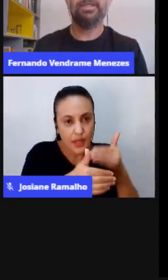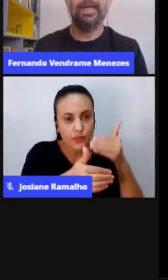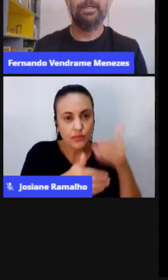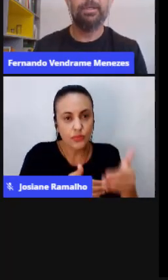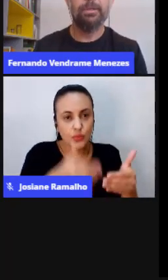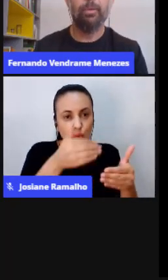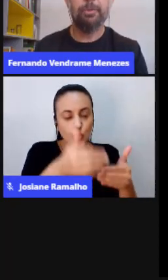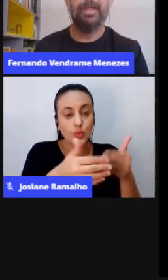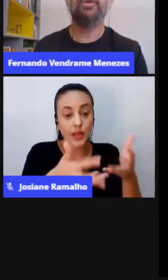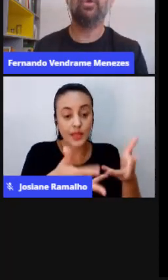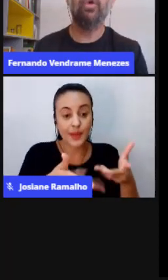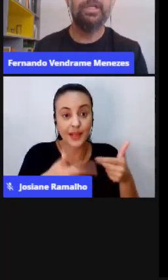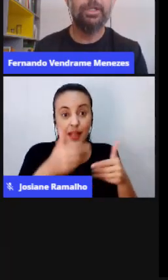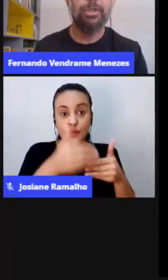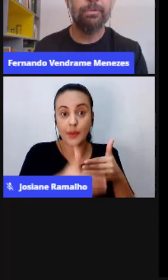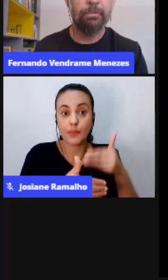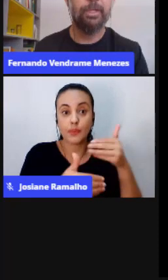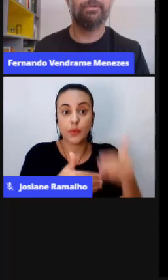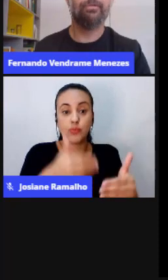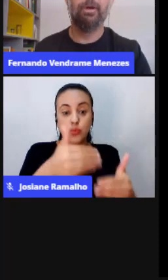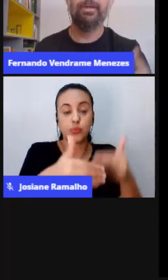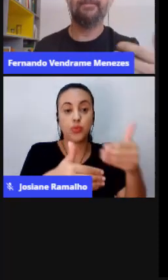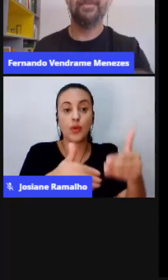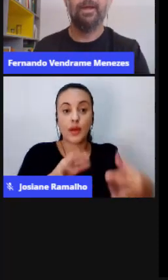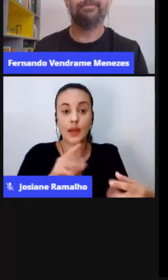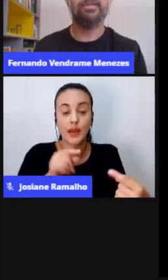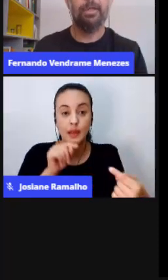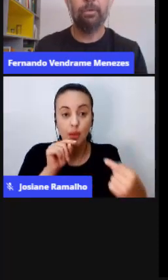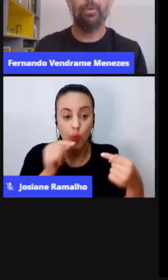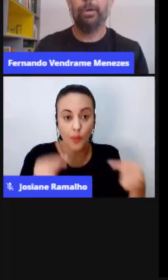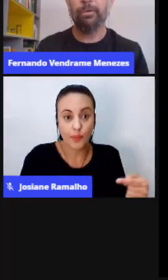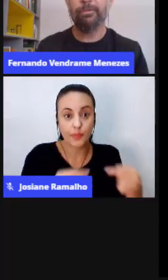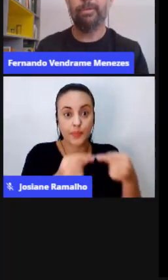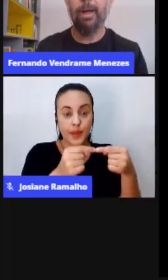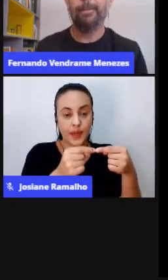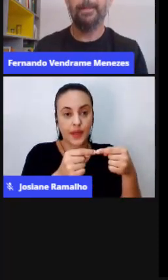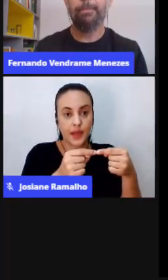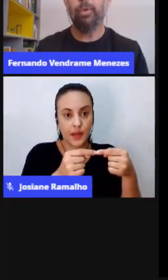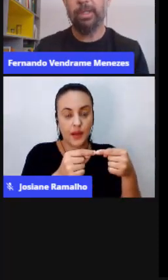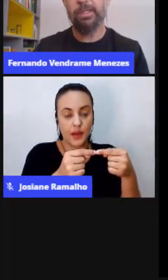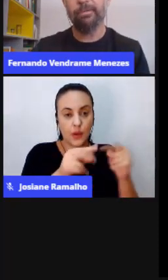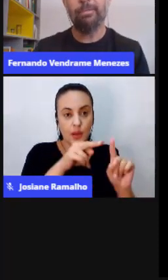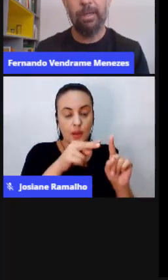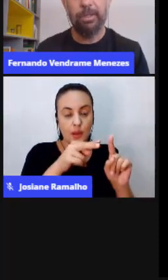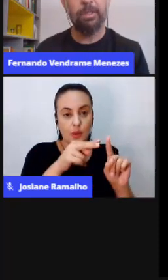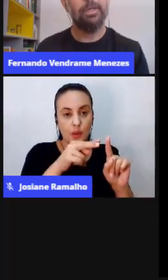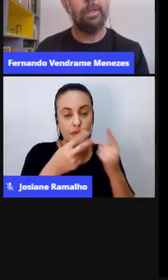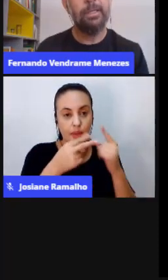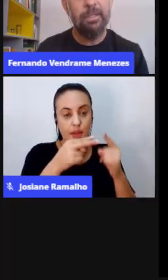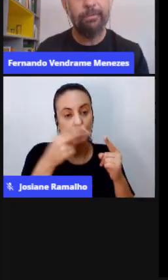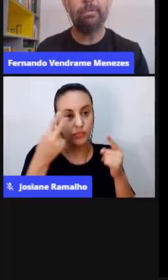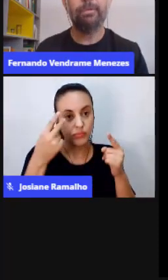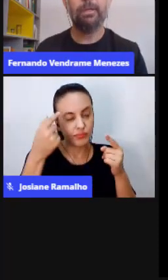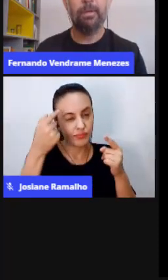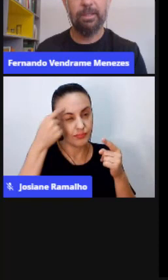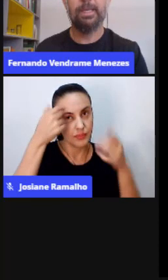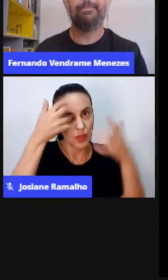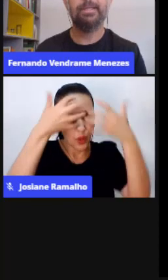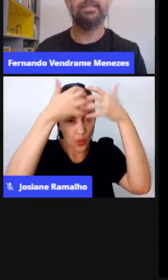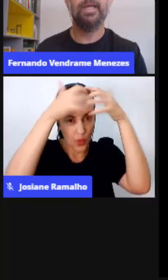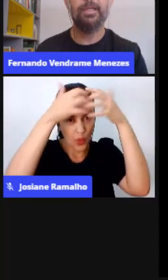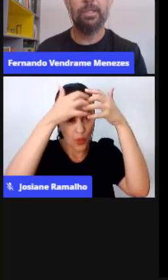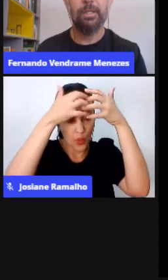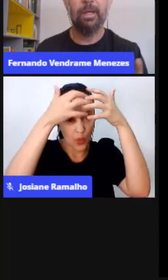das habilidades no aspecto cognitivo, né, de forma a fazer com que o aluno vá progressivamente desenvolvendo